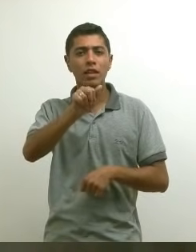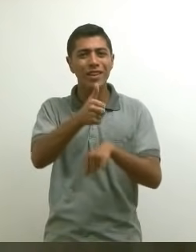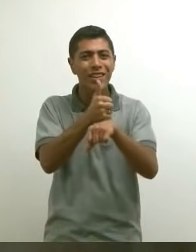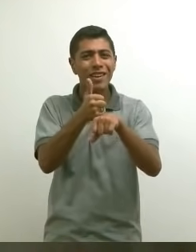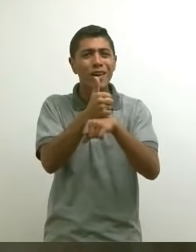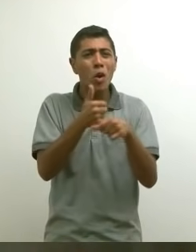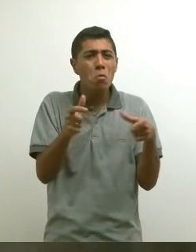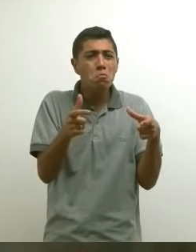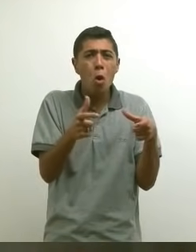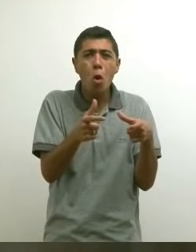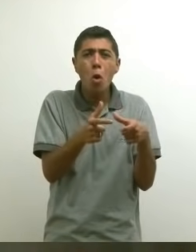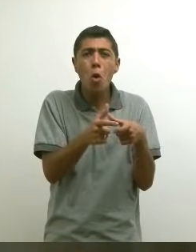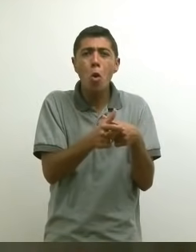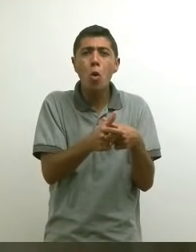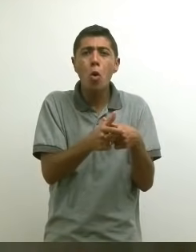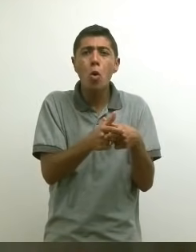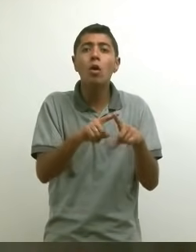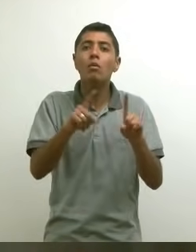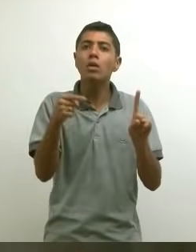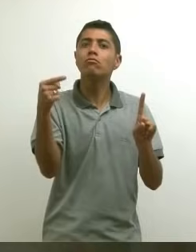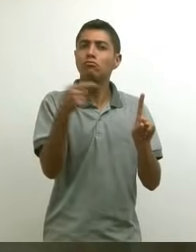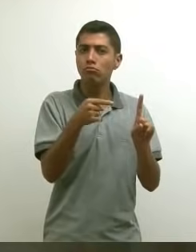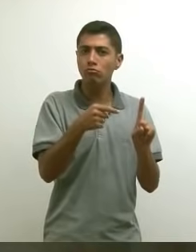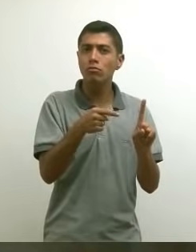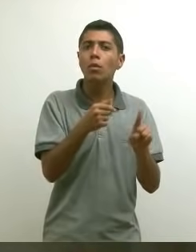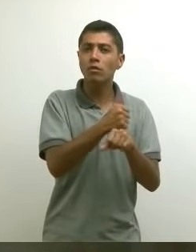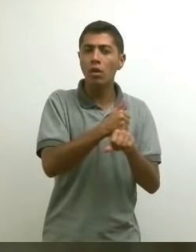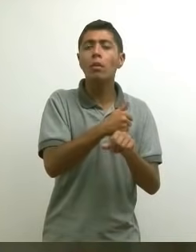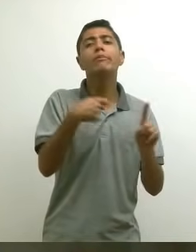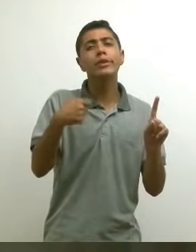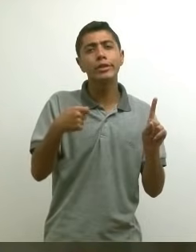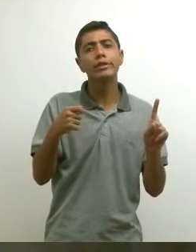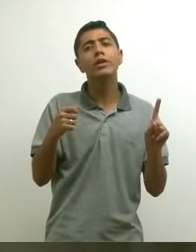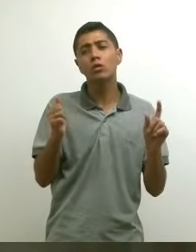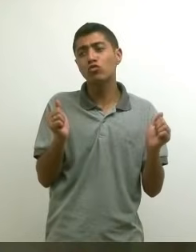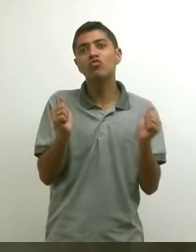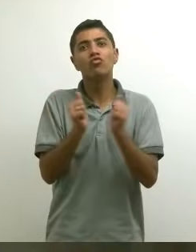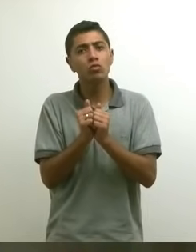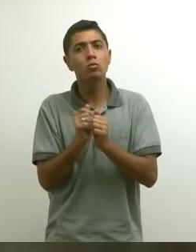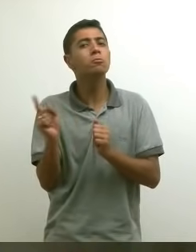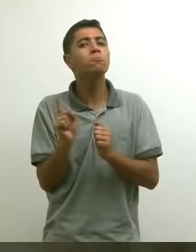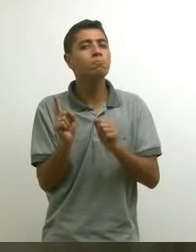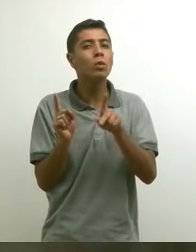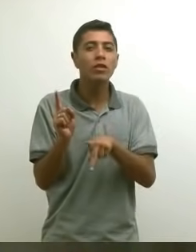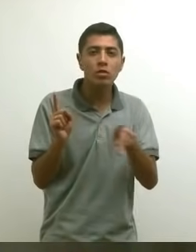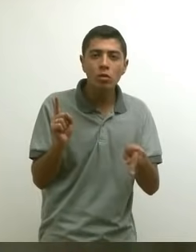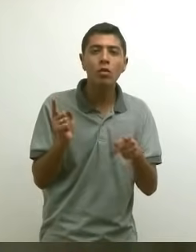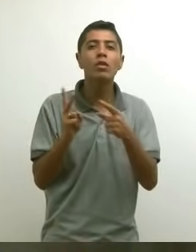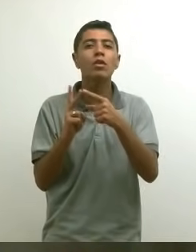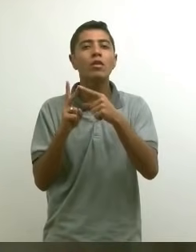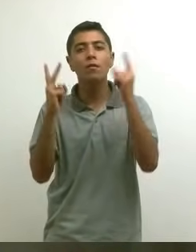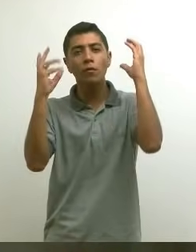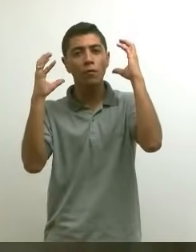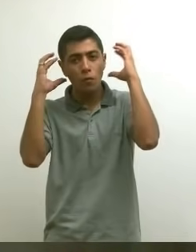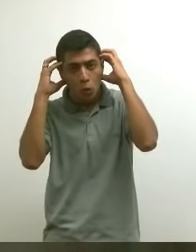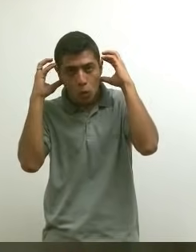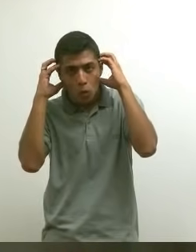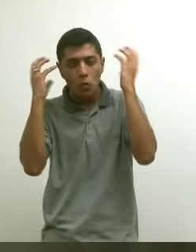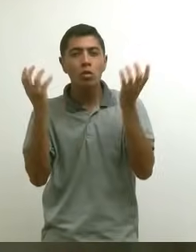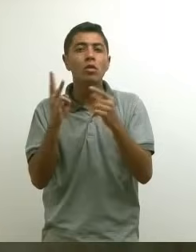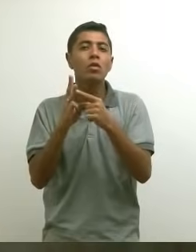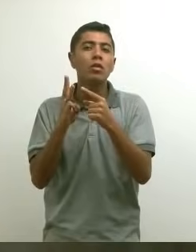ofício com forno 1 professores acho que é assim hoje está no mundo e só dá pra cuidar bem de uma criança